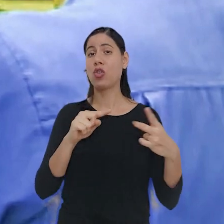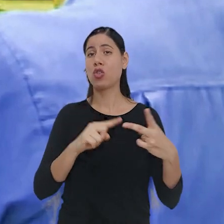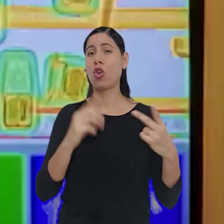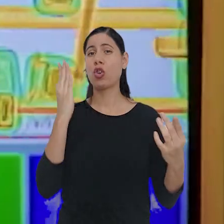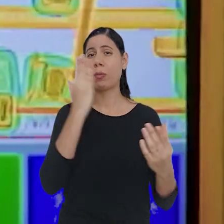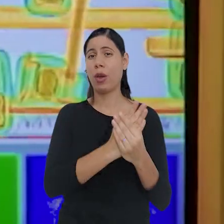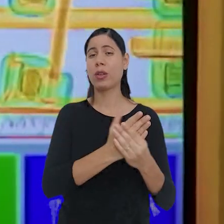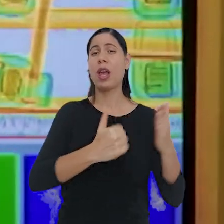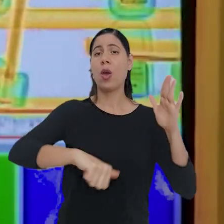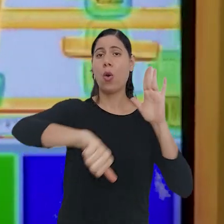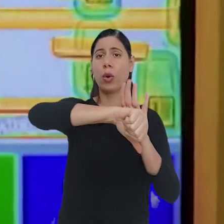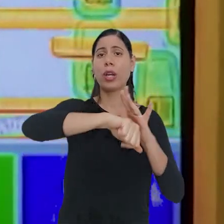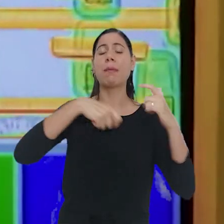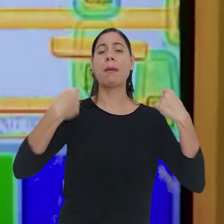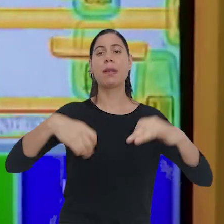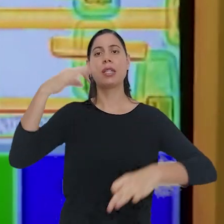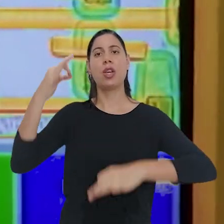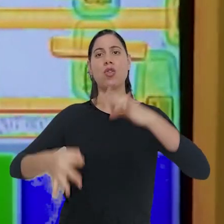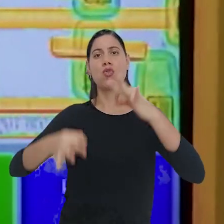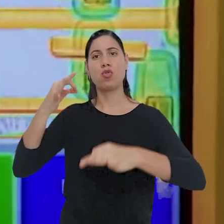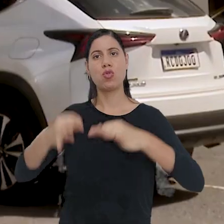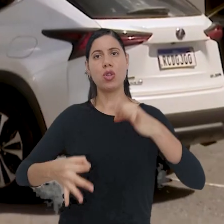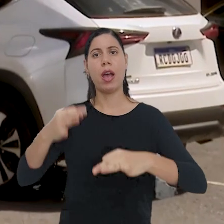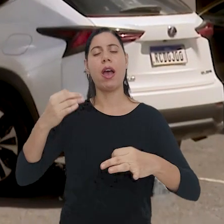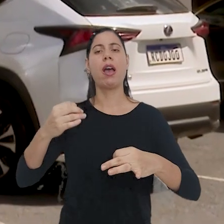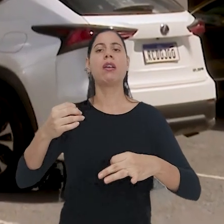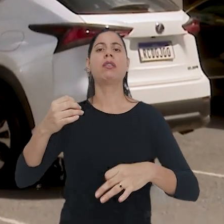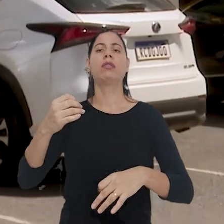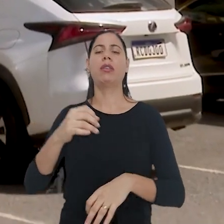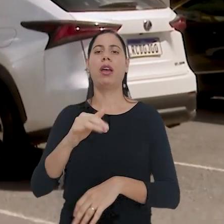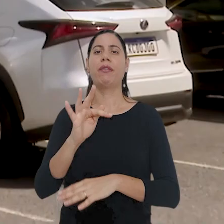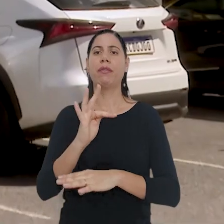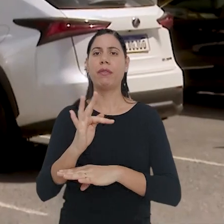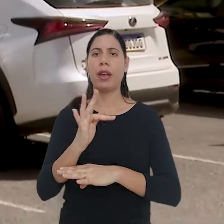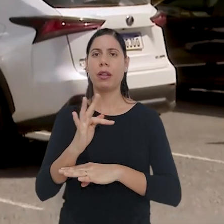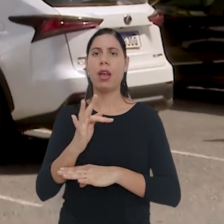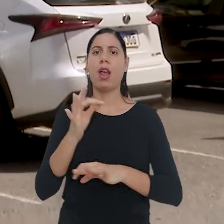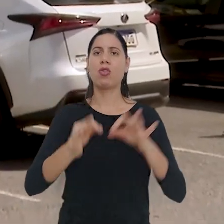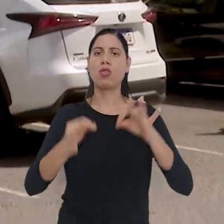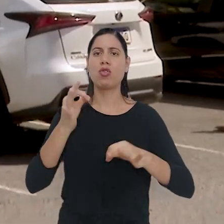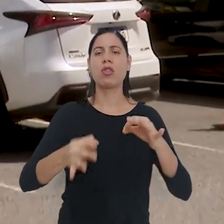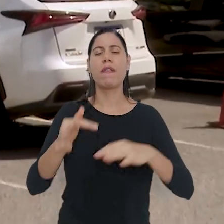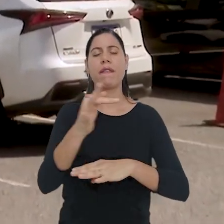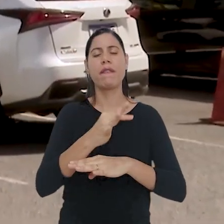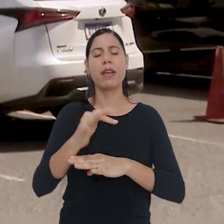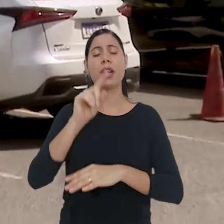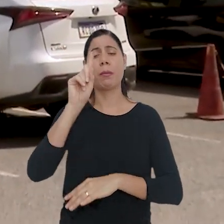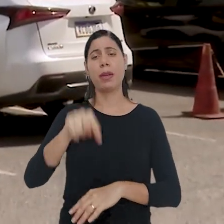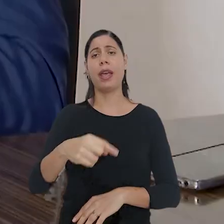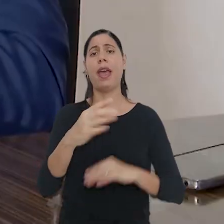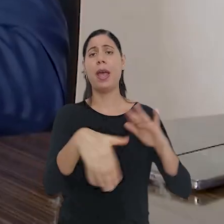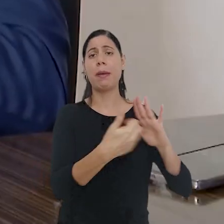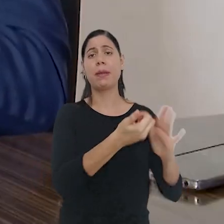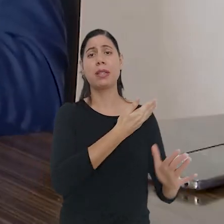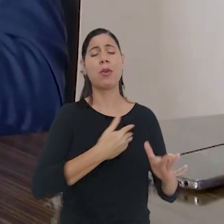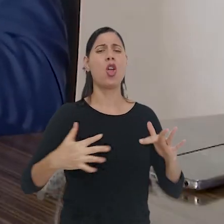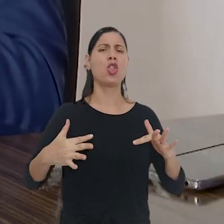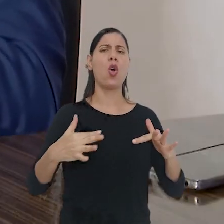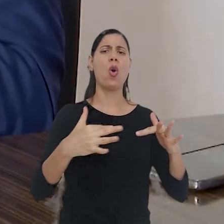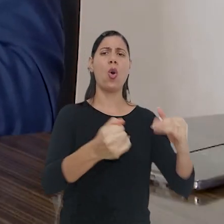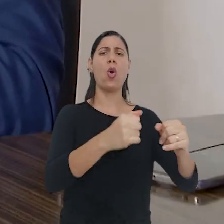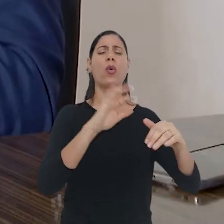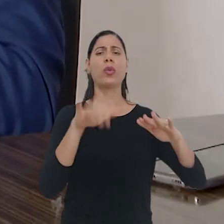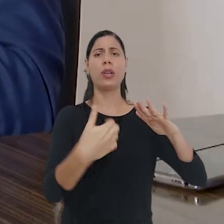o crime deve ser julgado na Justiça Federal por ser os Correios e Telégrafos uma empresa pública. Todas as empresas